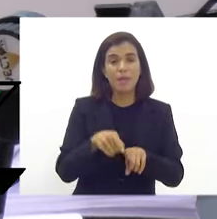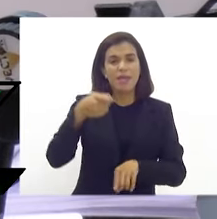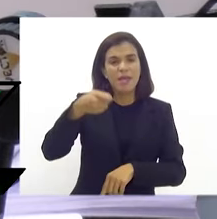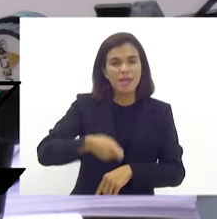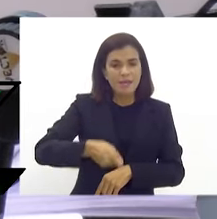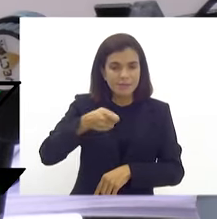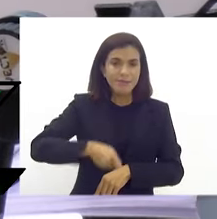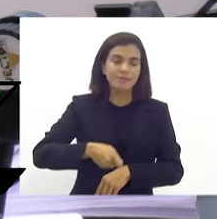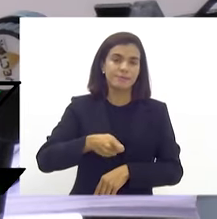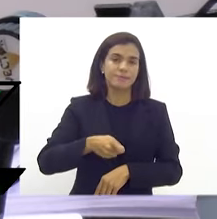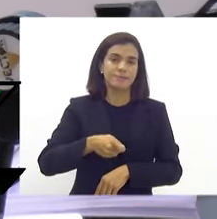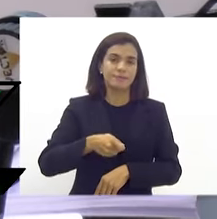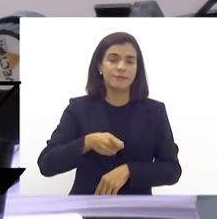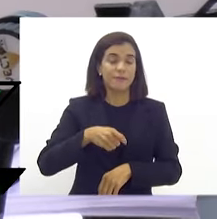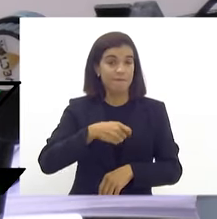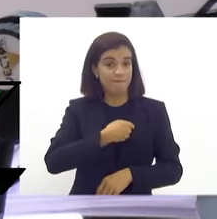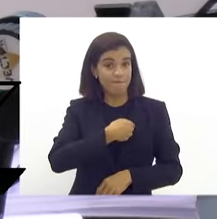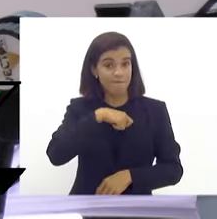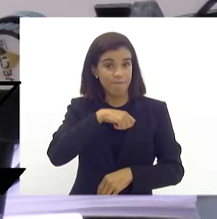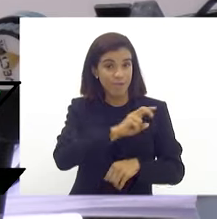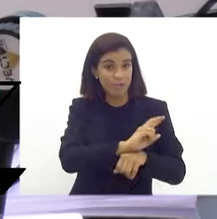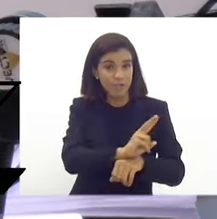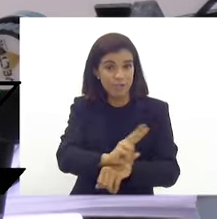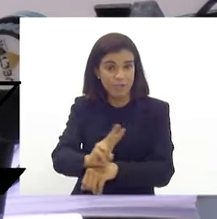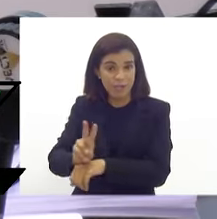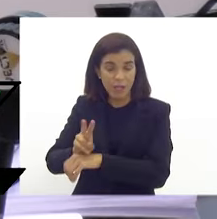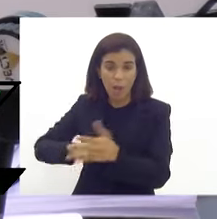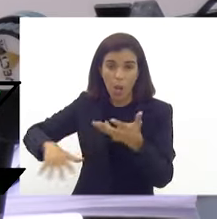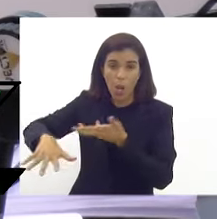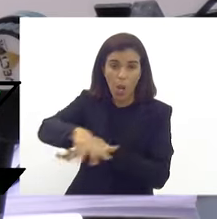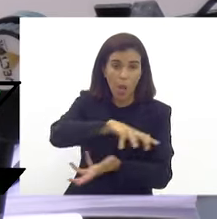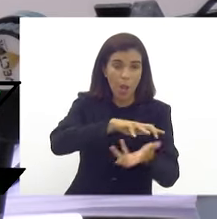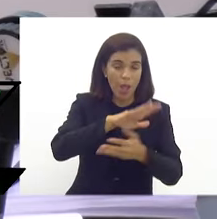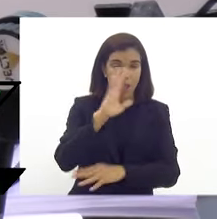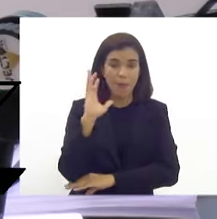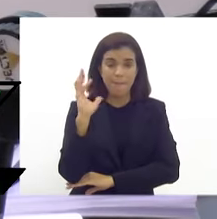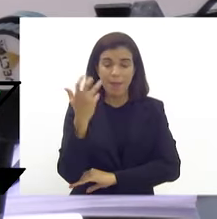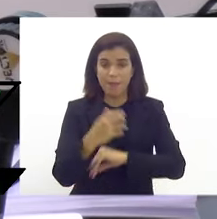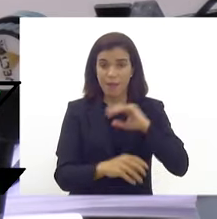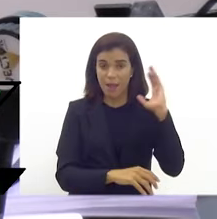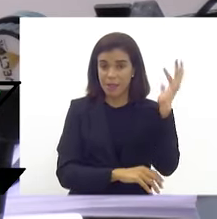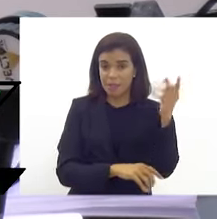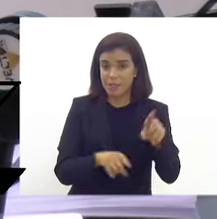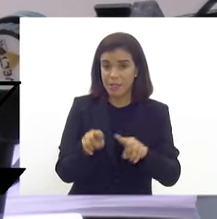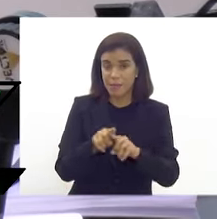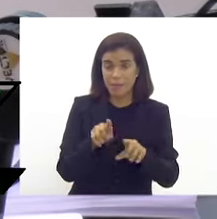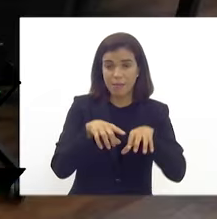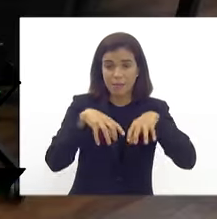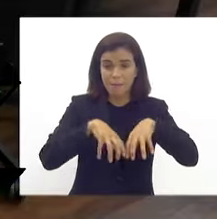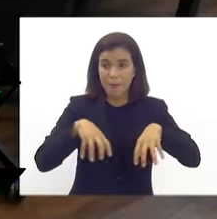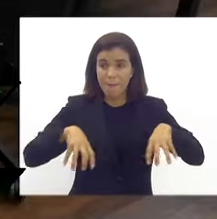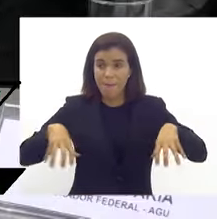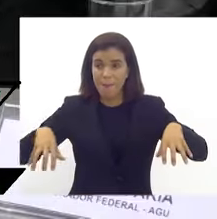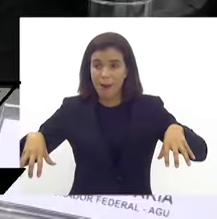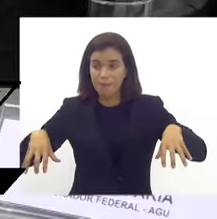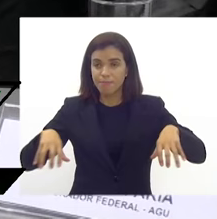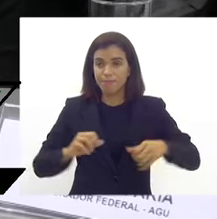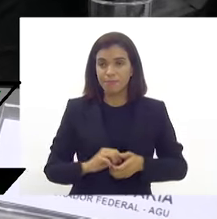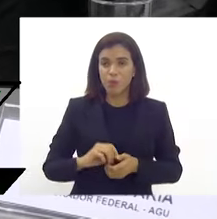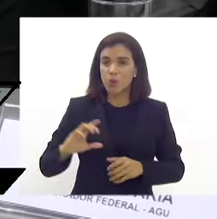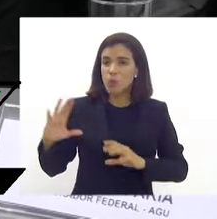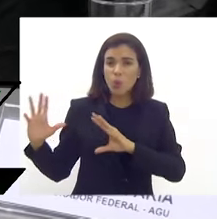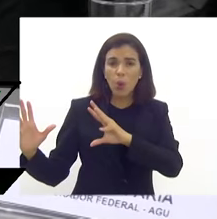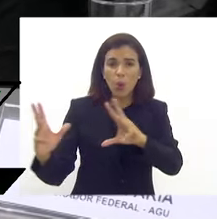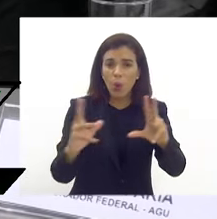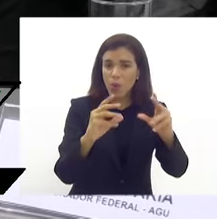de poder de fiscalizar dos órgãos ambiental dos seus entes Federados ela abre o leque todos são responsáveis